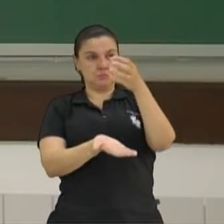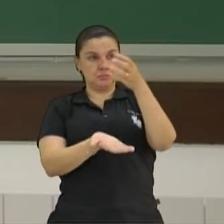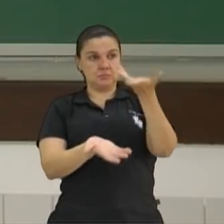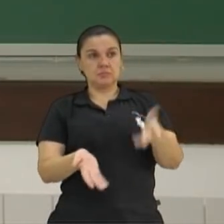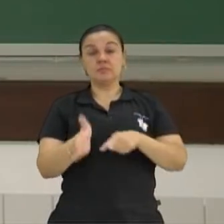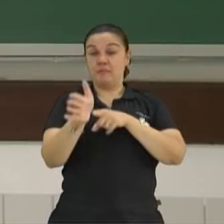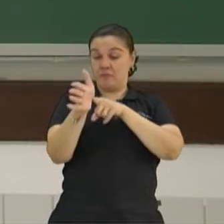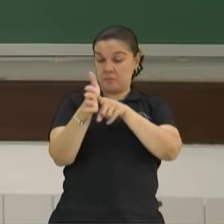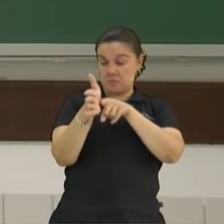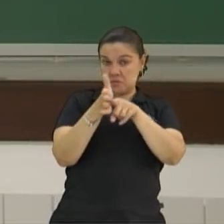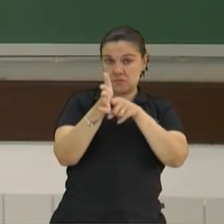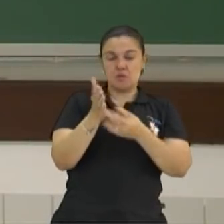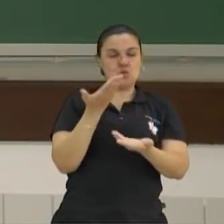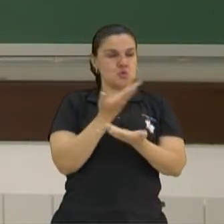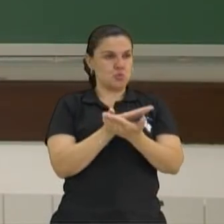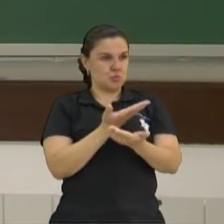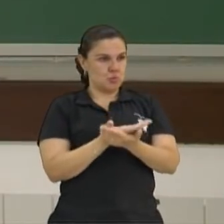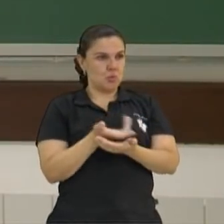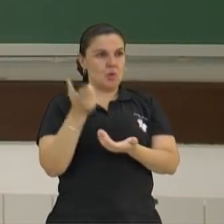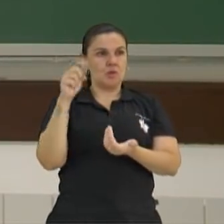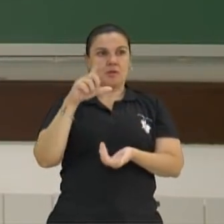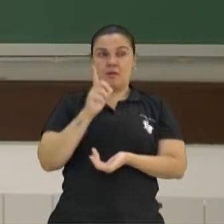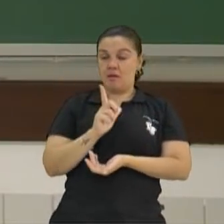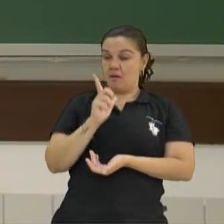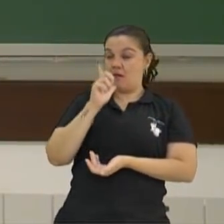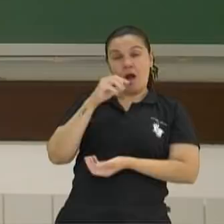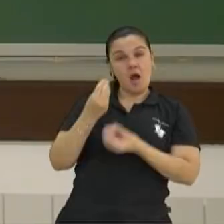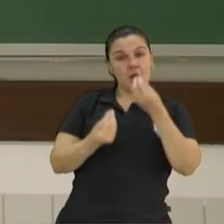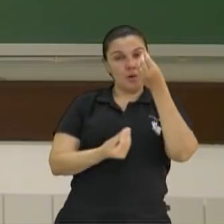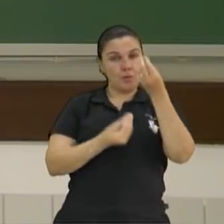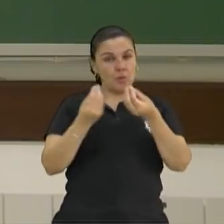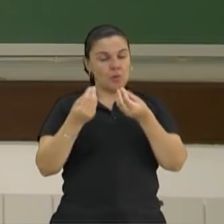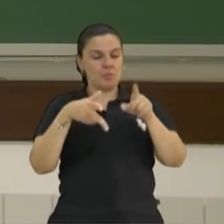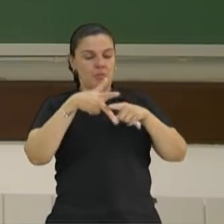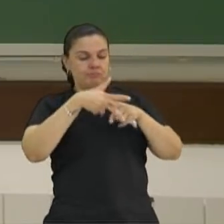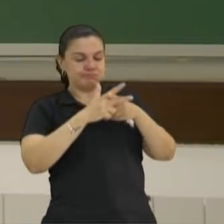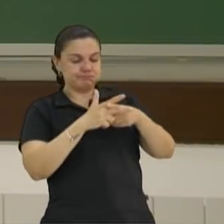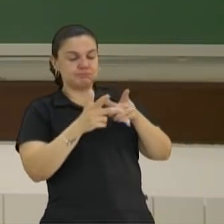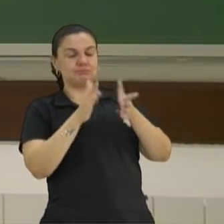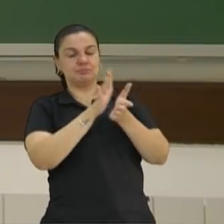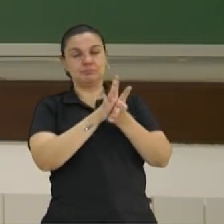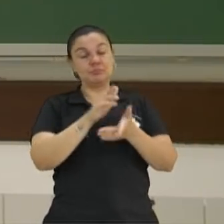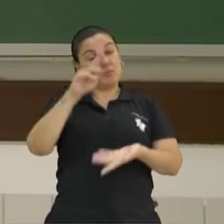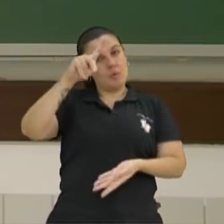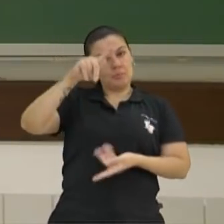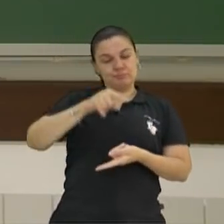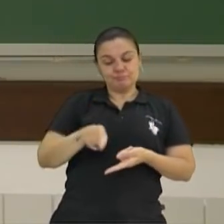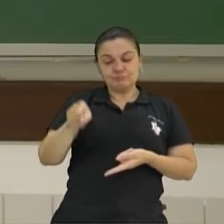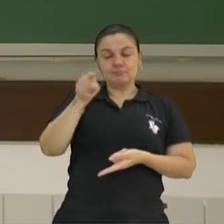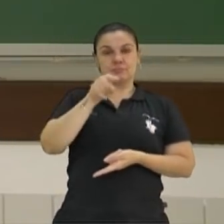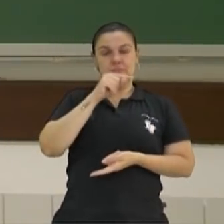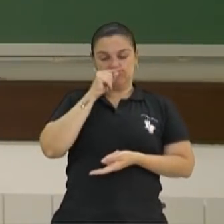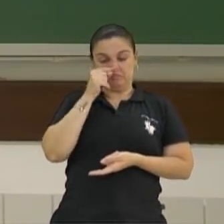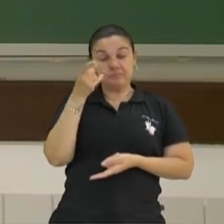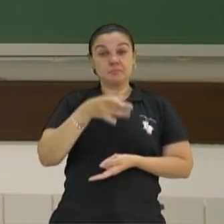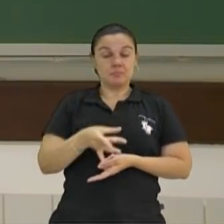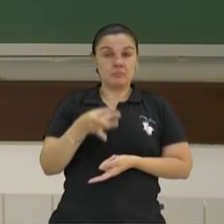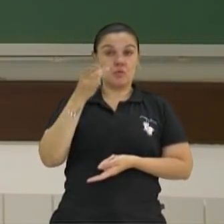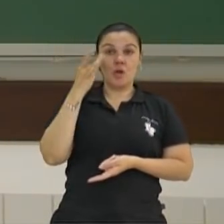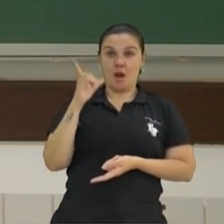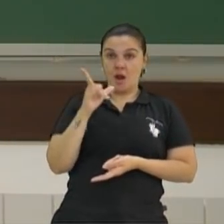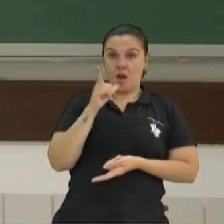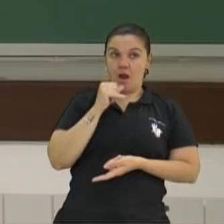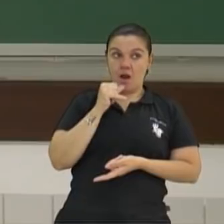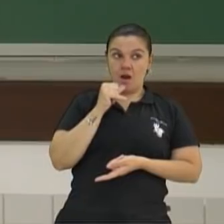método científico, estudando as propriedades da água, o funcionamento mecânico do relógio e verificando se a água